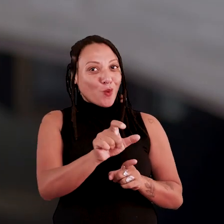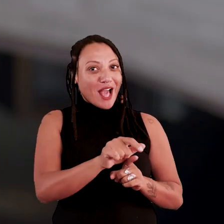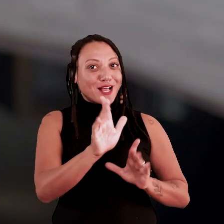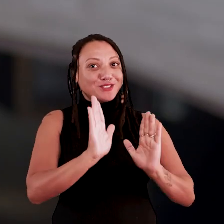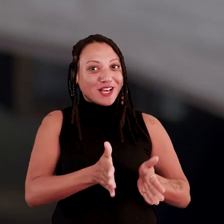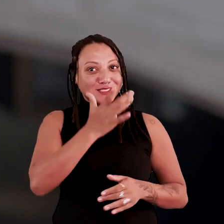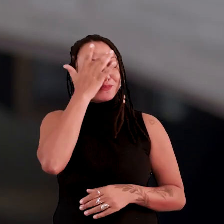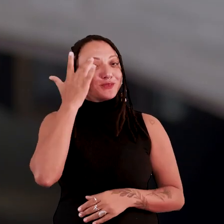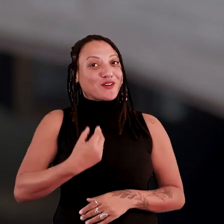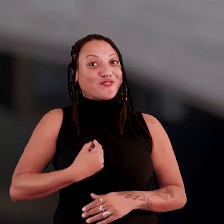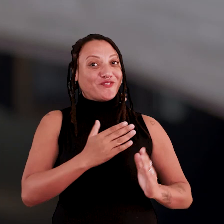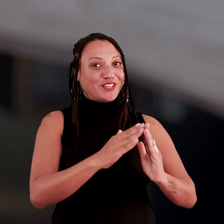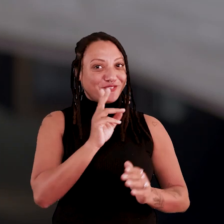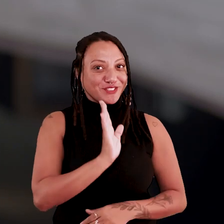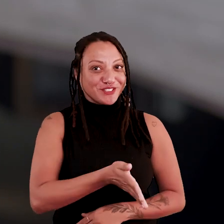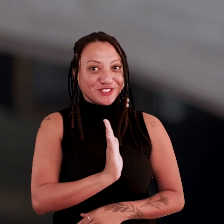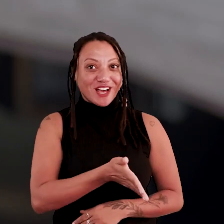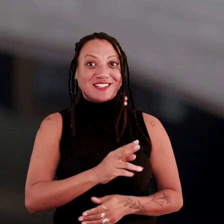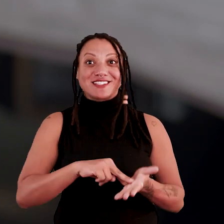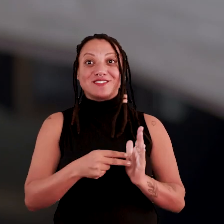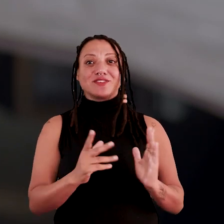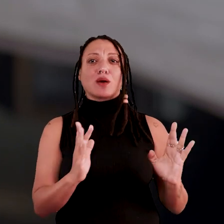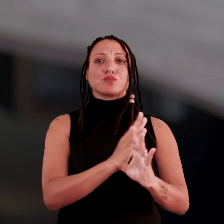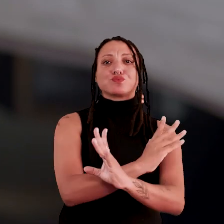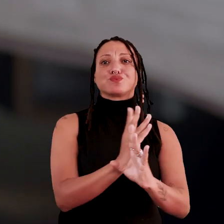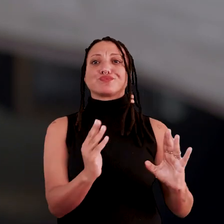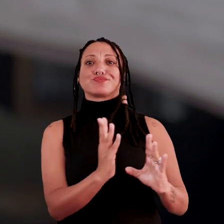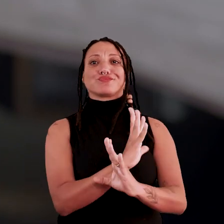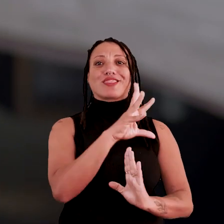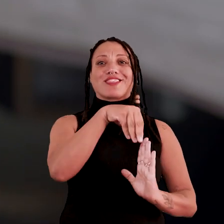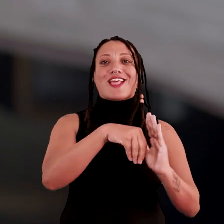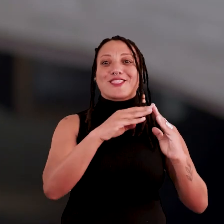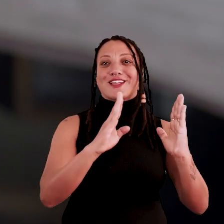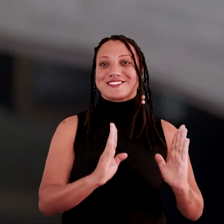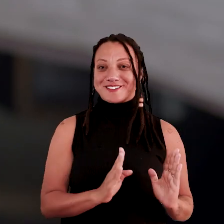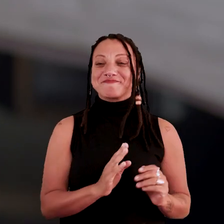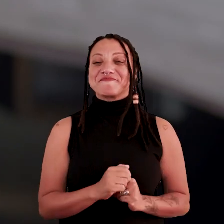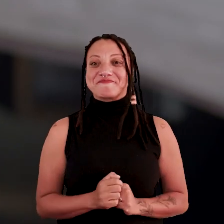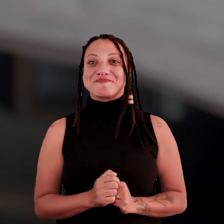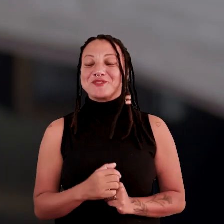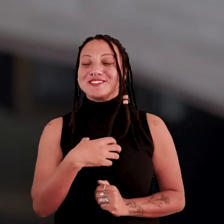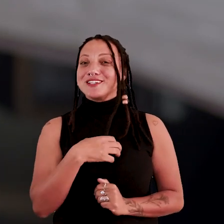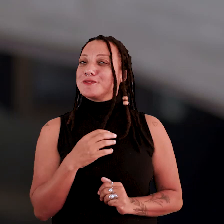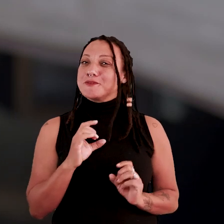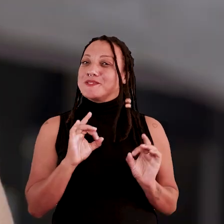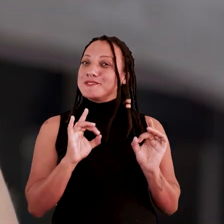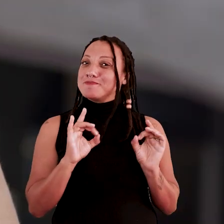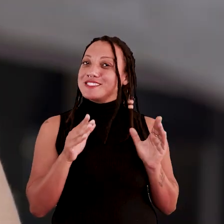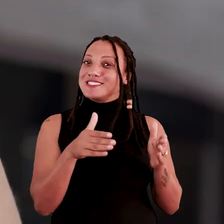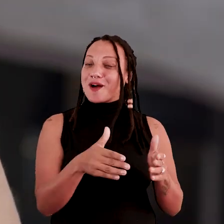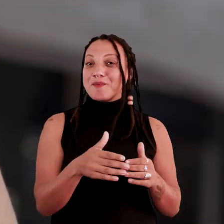movimento ao próprio Casarão, bem peculiar, de uma arquitetura, como eu disse inicialmente, processual.